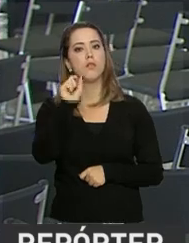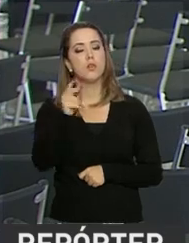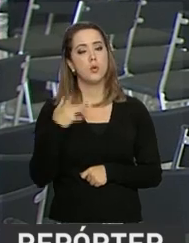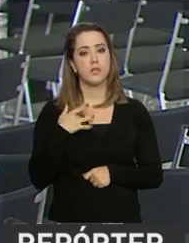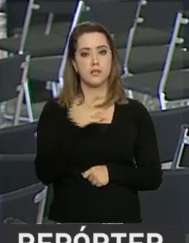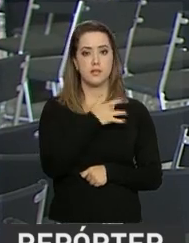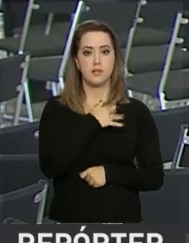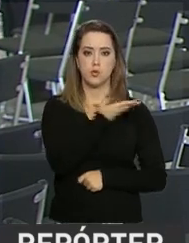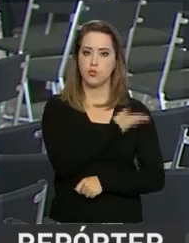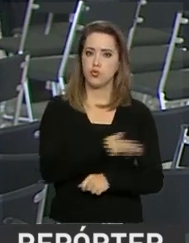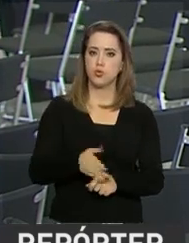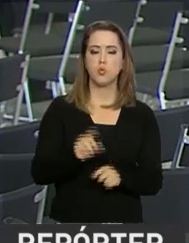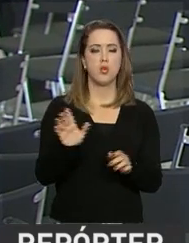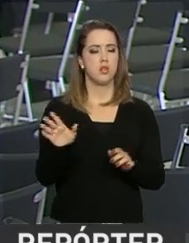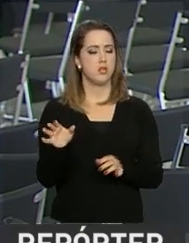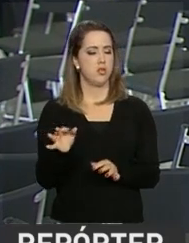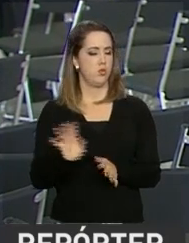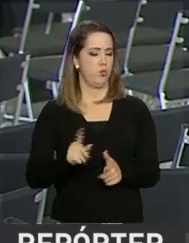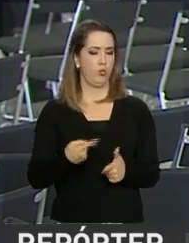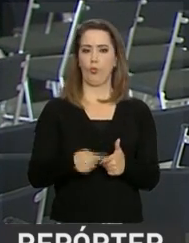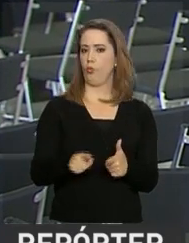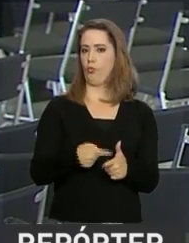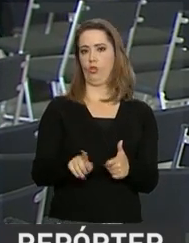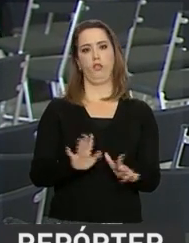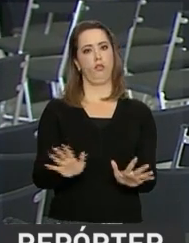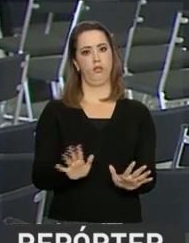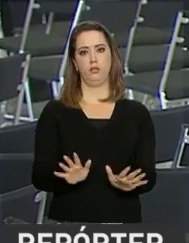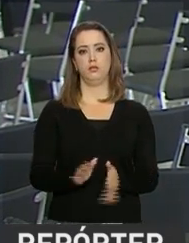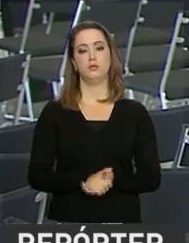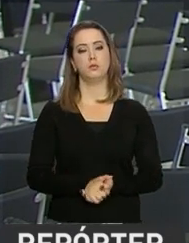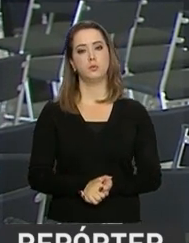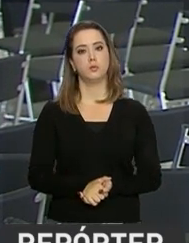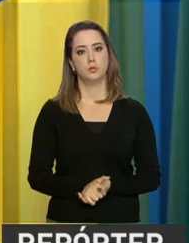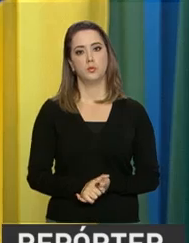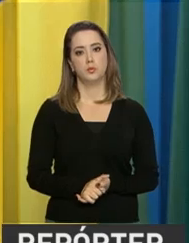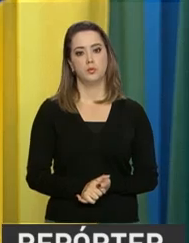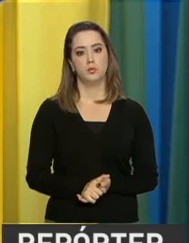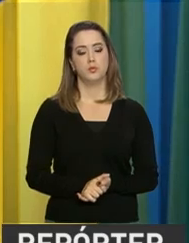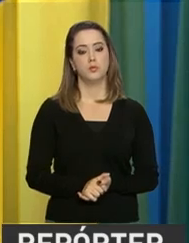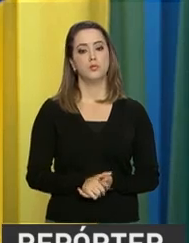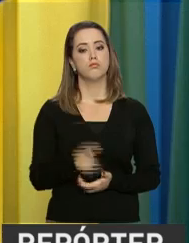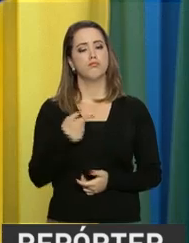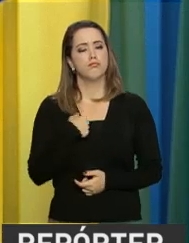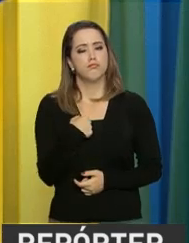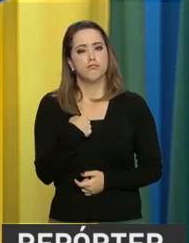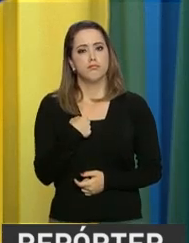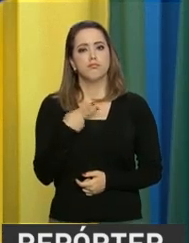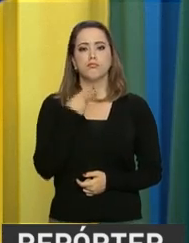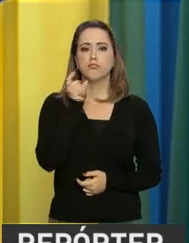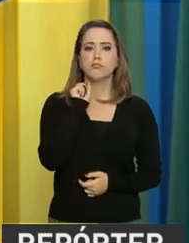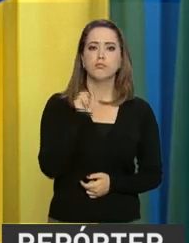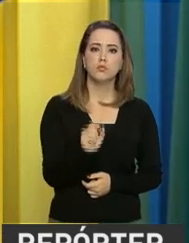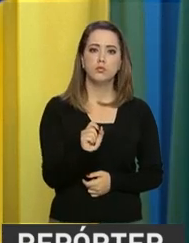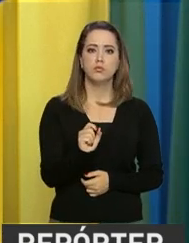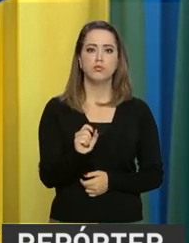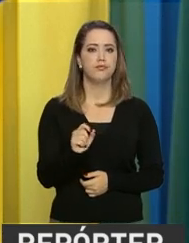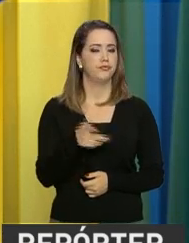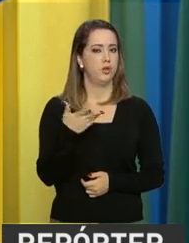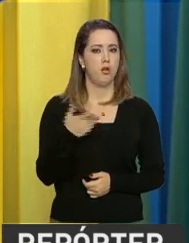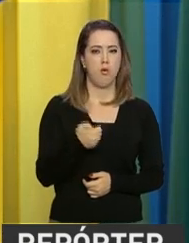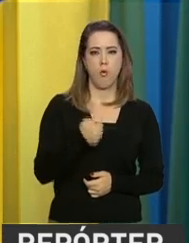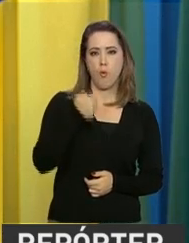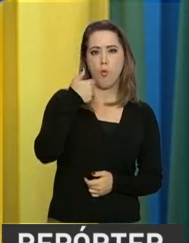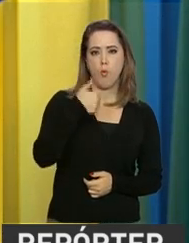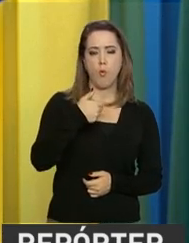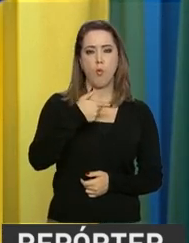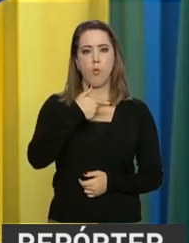educação não serão prejudicadas no novo governo devo até dizer que menos de 20 dias de vez